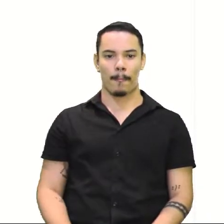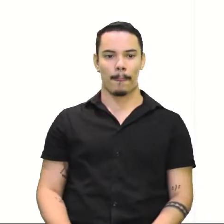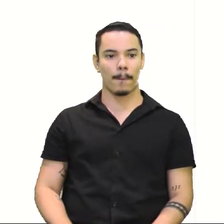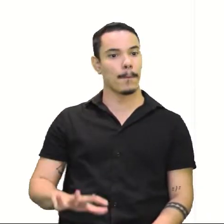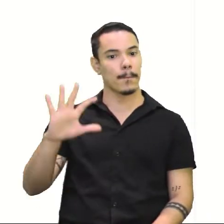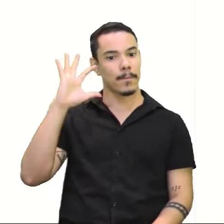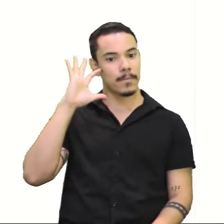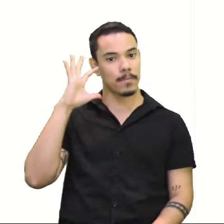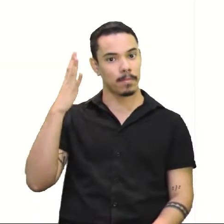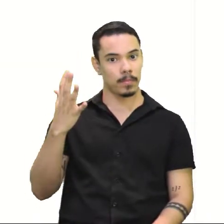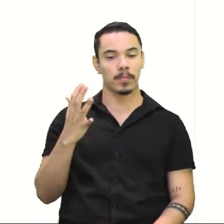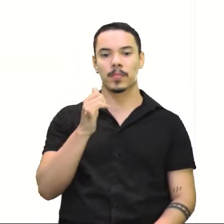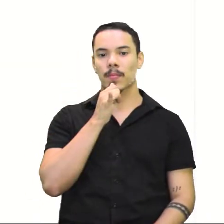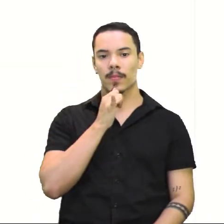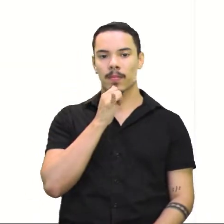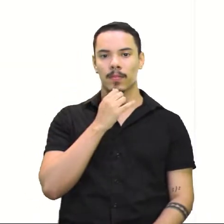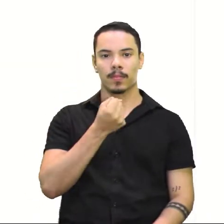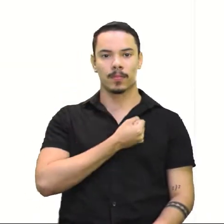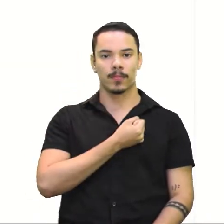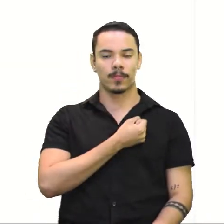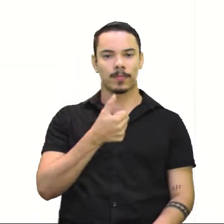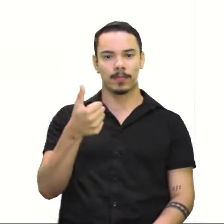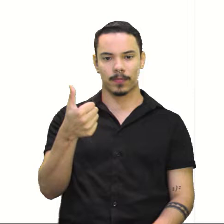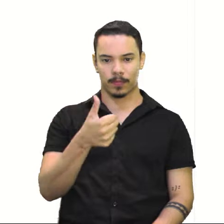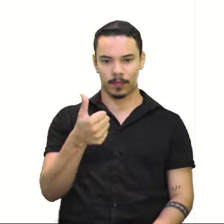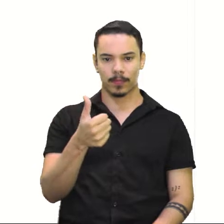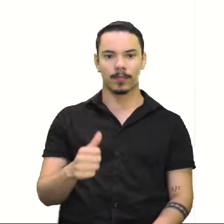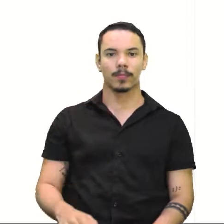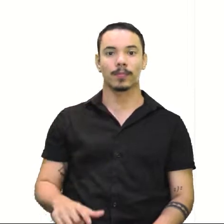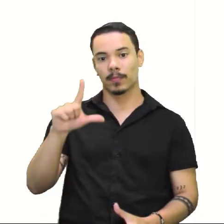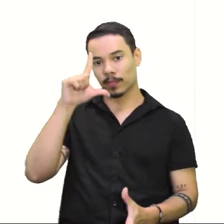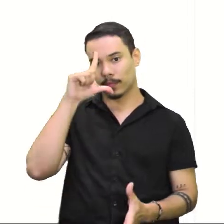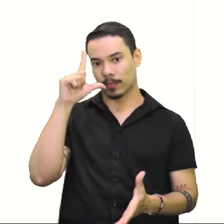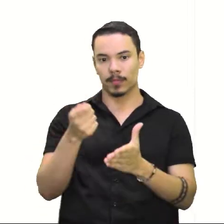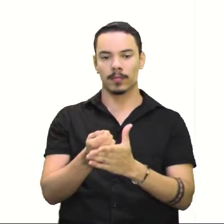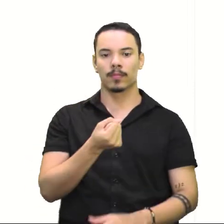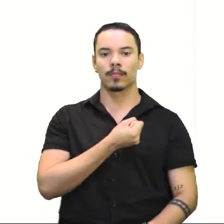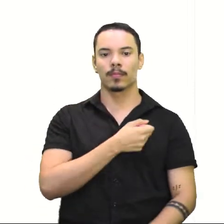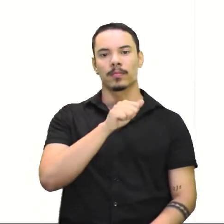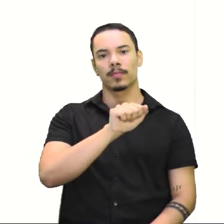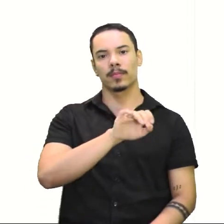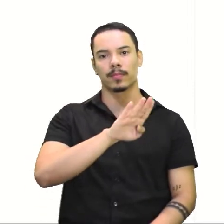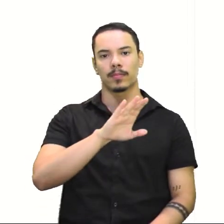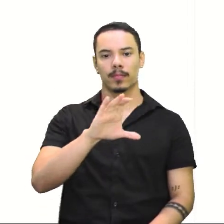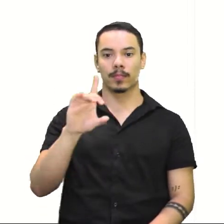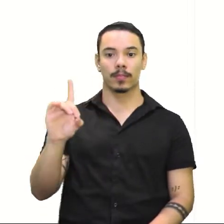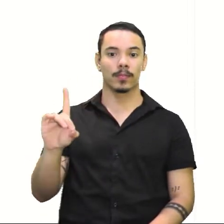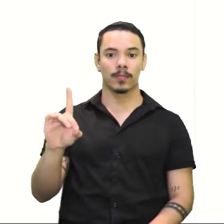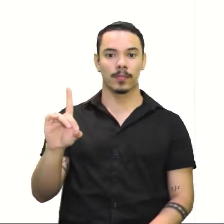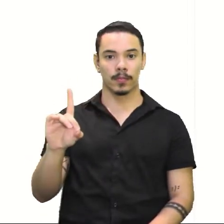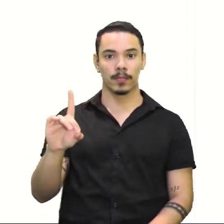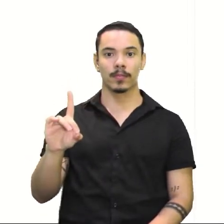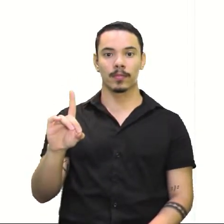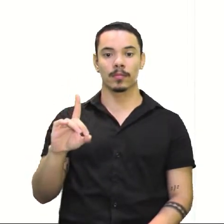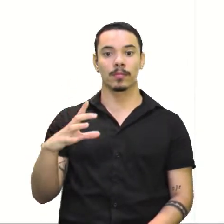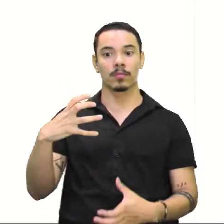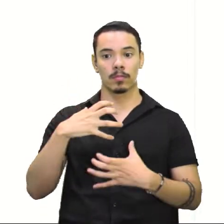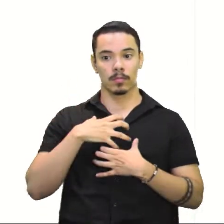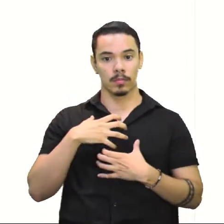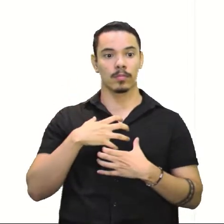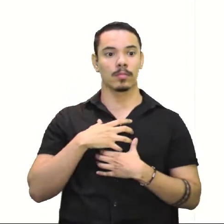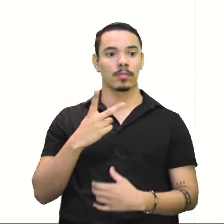Resolvendo o exemplo de número 1, vamos lá. Determine os valores de A, B, C, D e E, de modo que